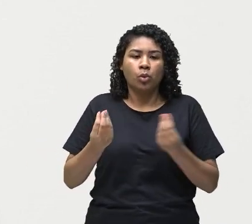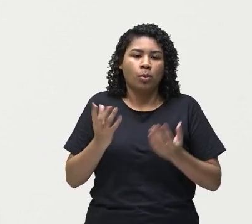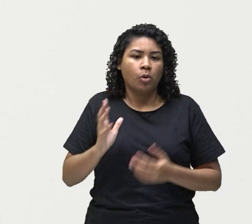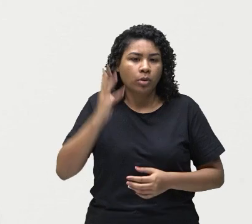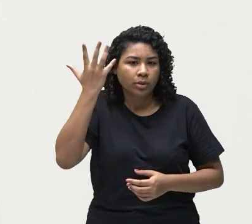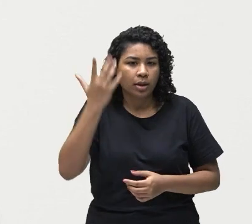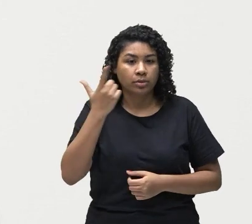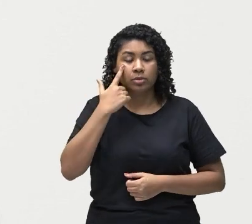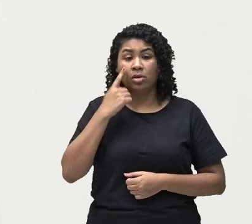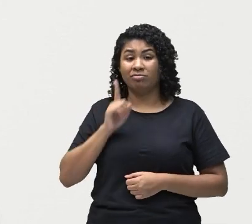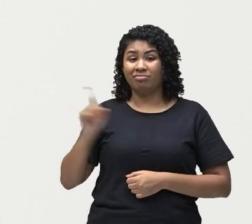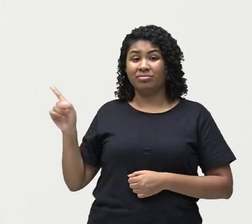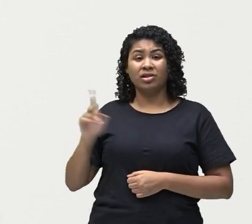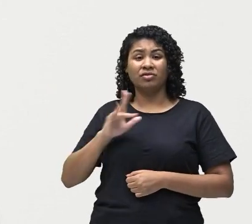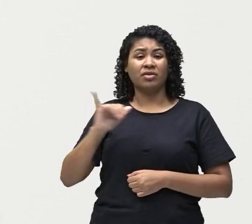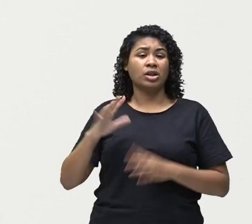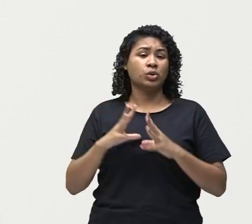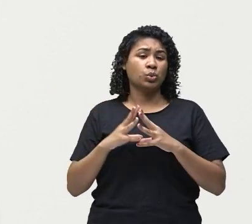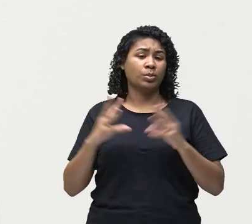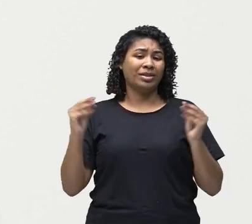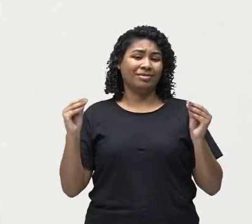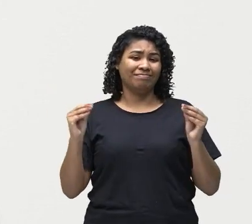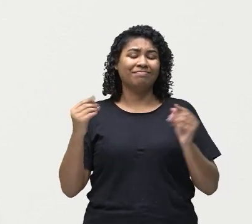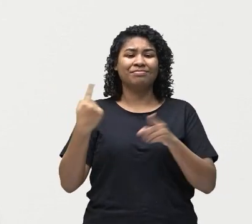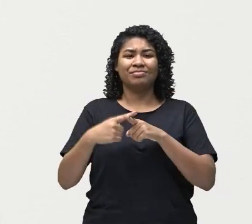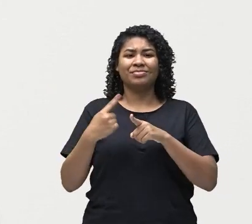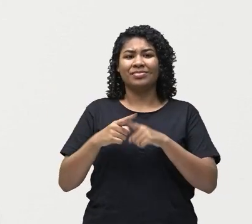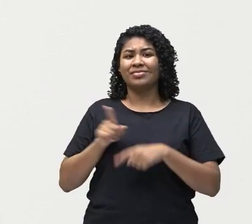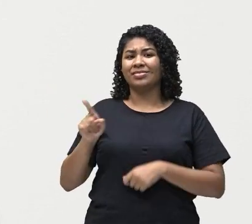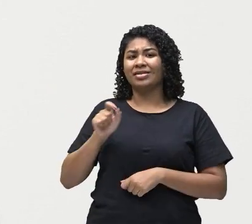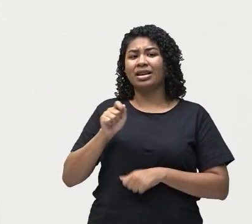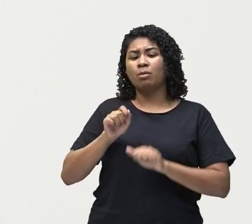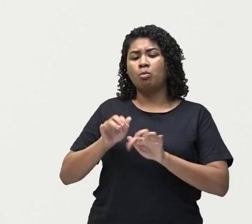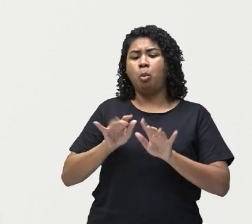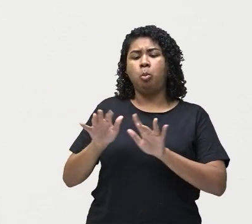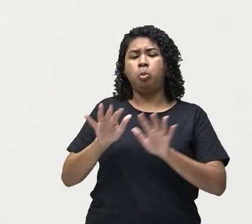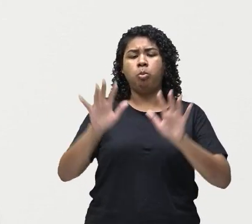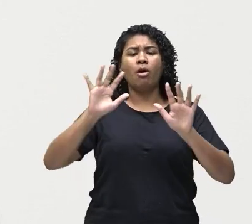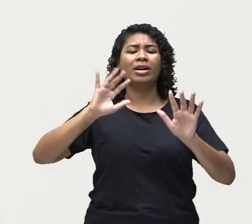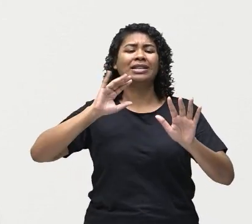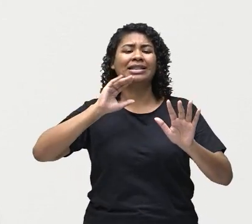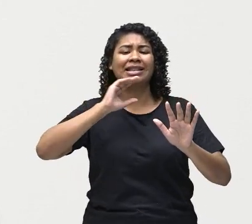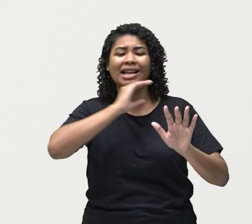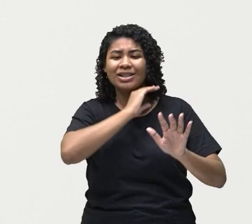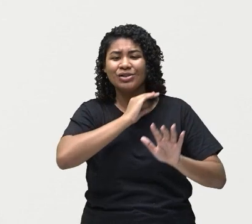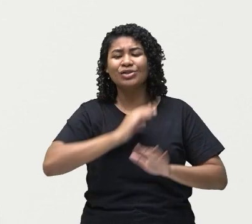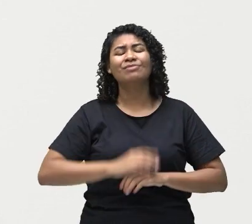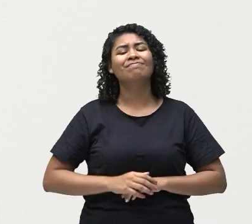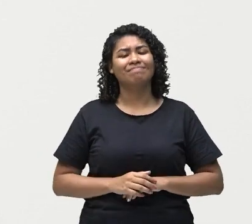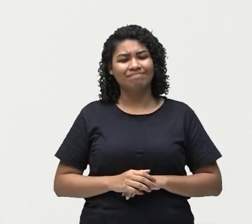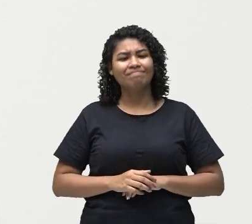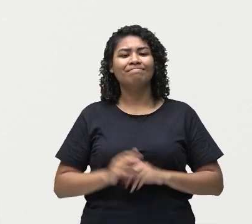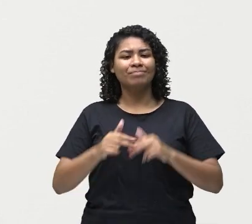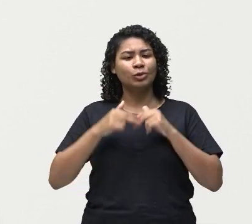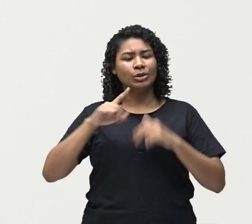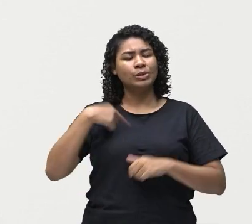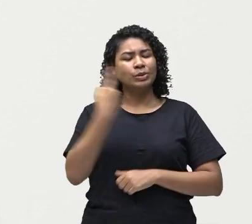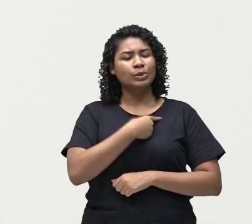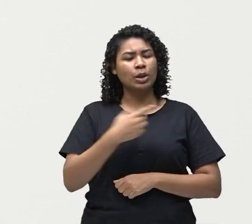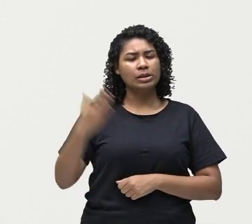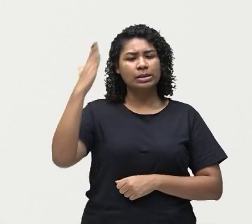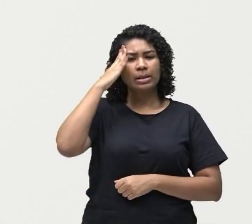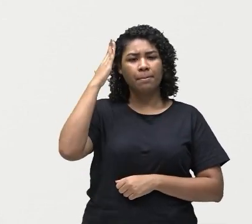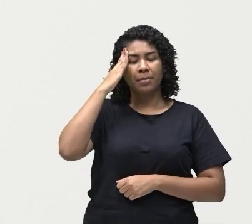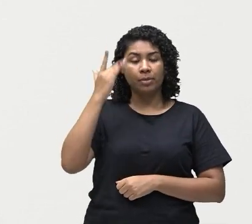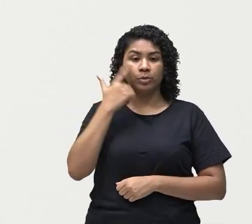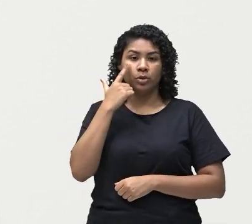eles tendem a assumir porque ele é um ar quente que tá saindo né então ele como ar quente a gente já sabe que uma das definições